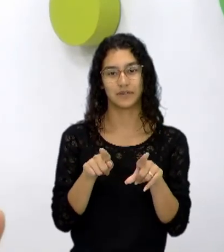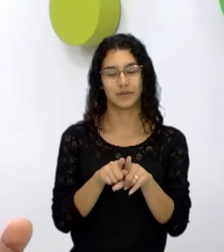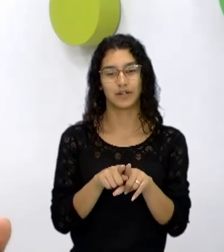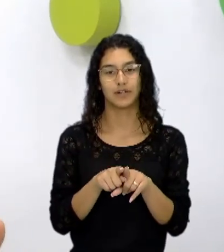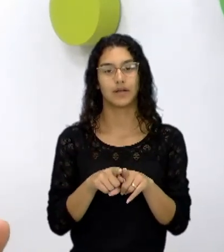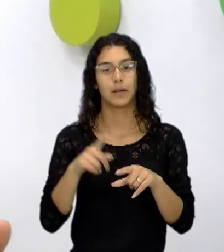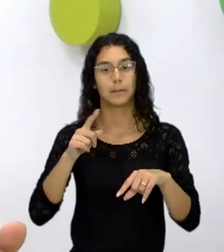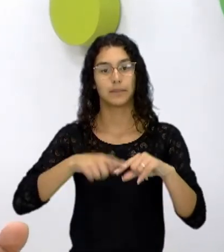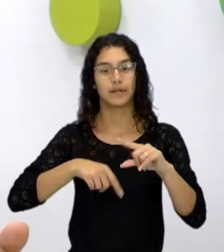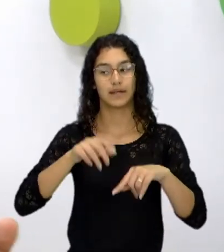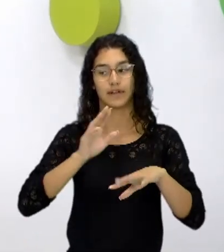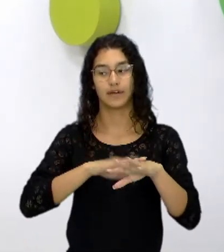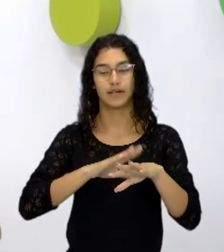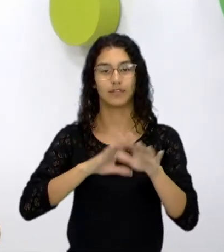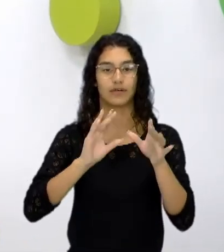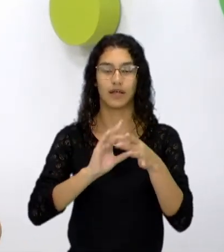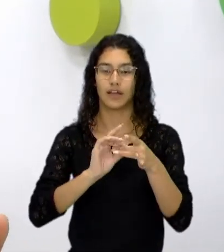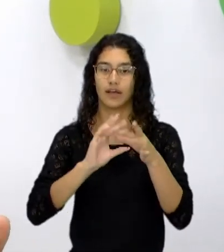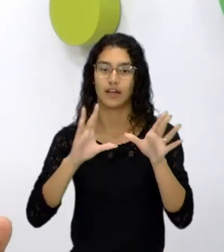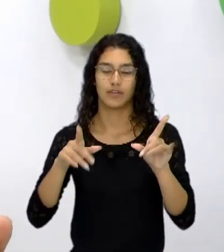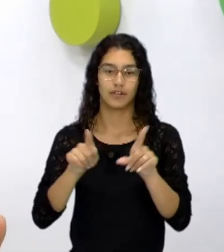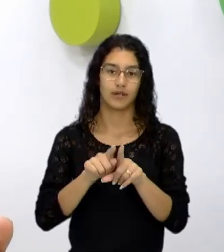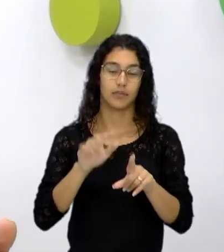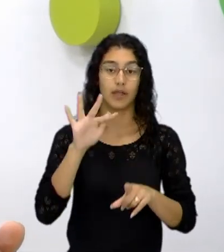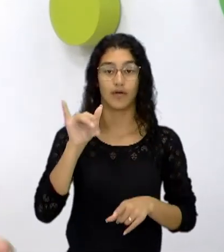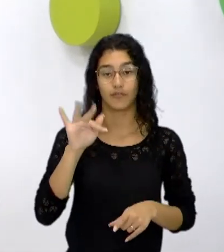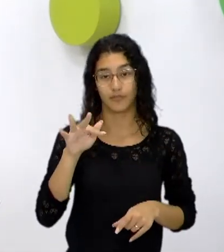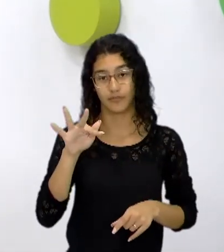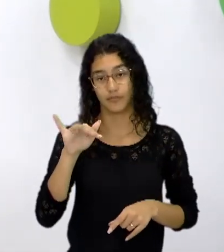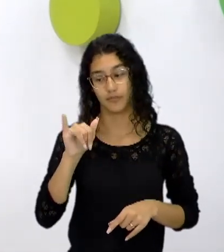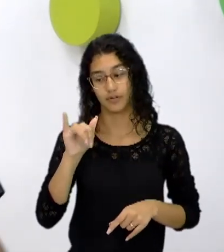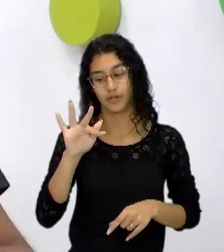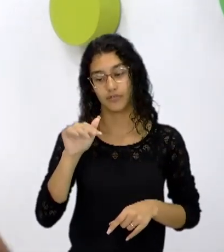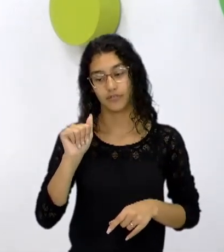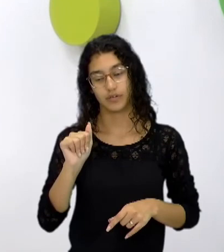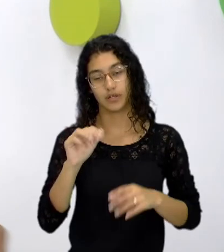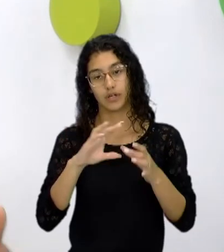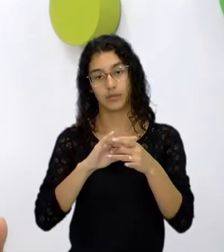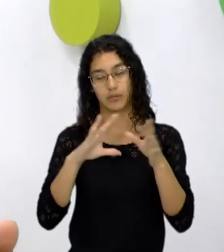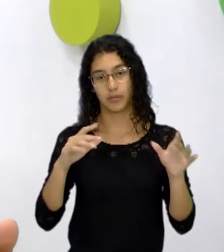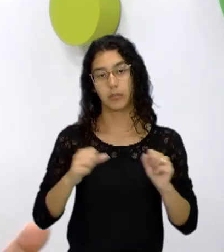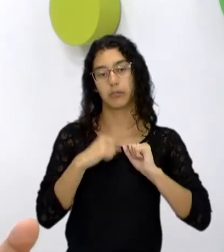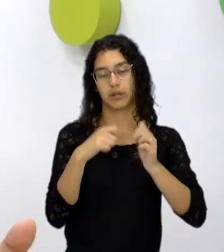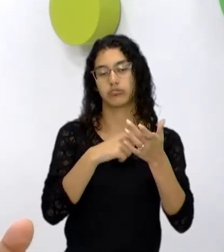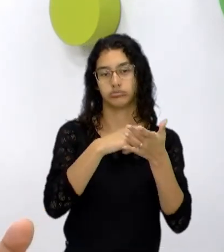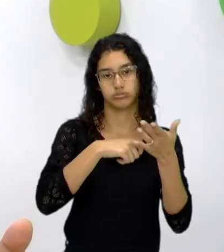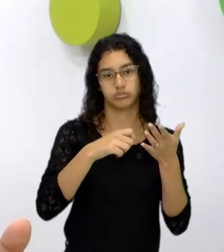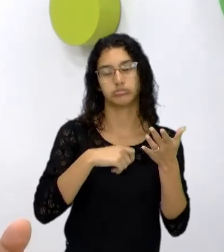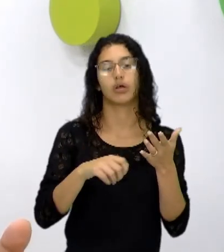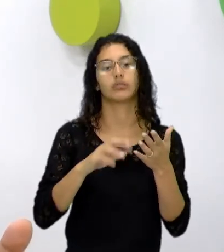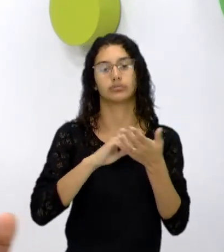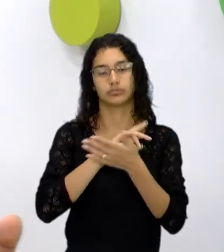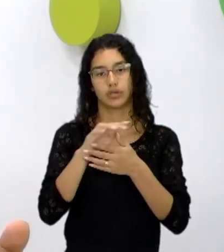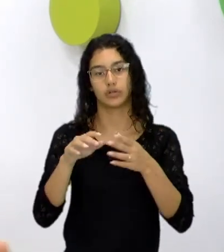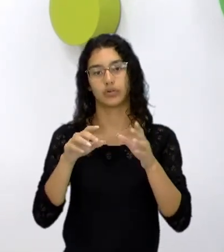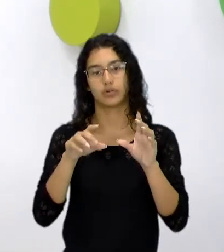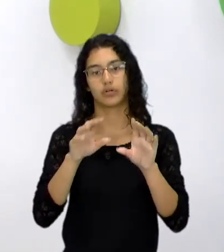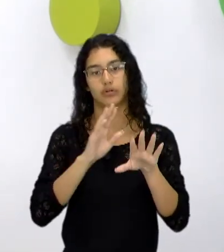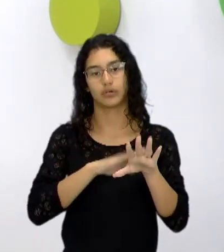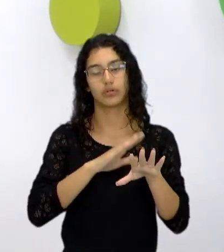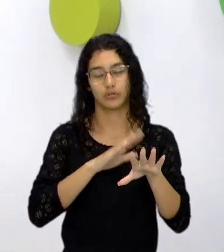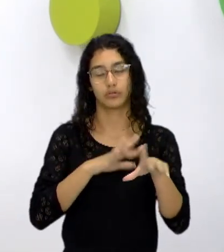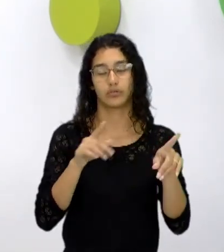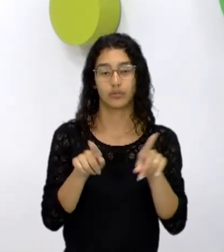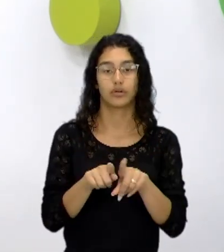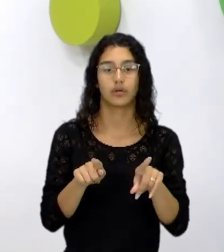fala que os jogadores ficaram livres, né? A FIFA acabou liberando os contratos para que eles pudessem assinar com outros clubes, né? Para ficar fora